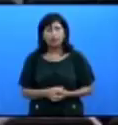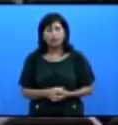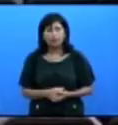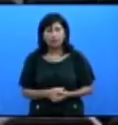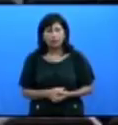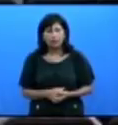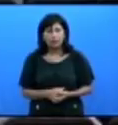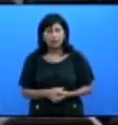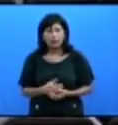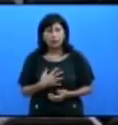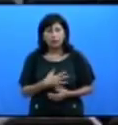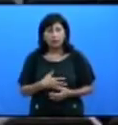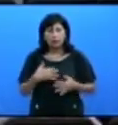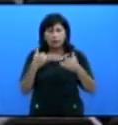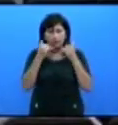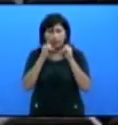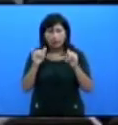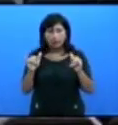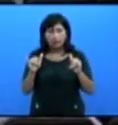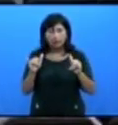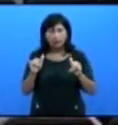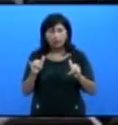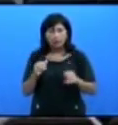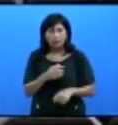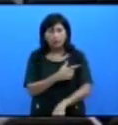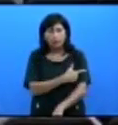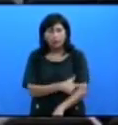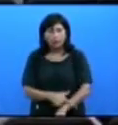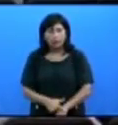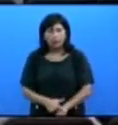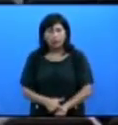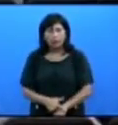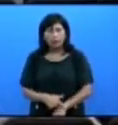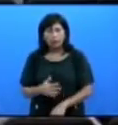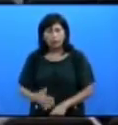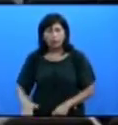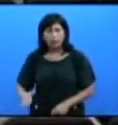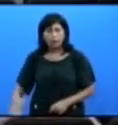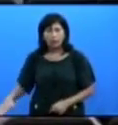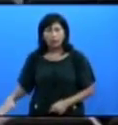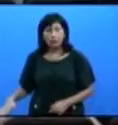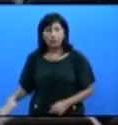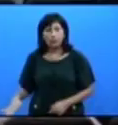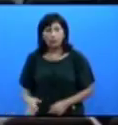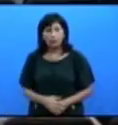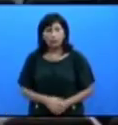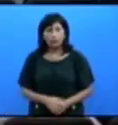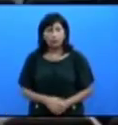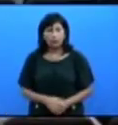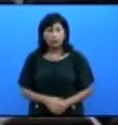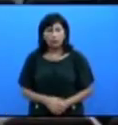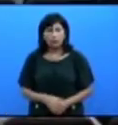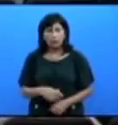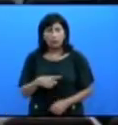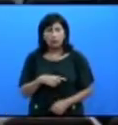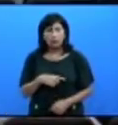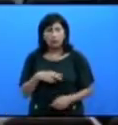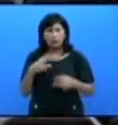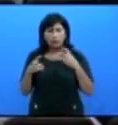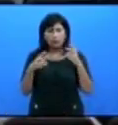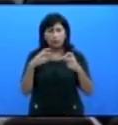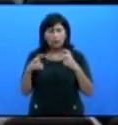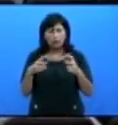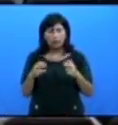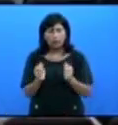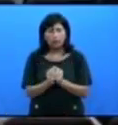gostaria de comunicar às educadoras de creche infantil que está presente aqui. Nós tivemos uma reunião no gabinete,